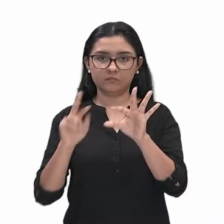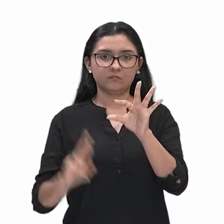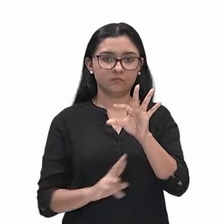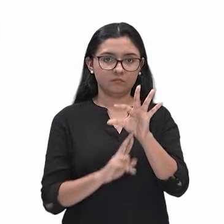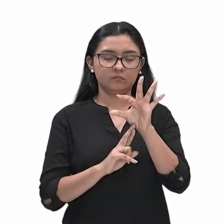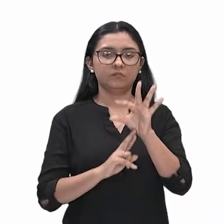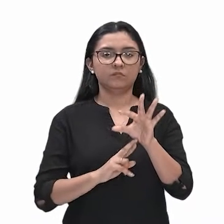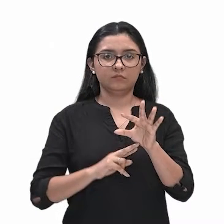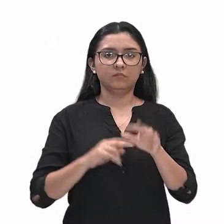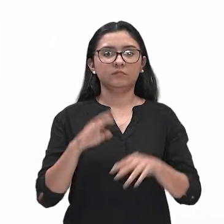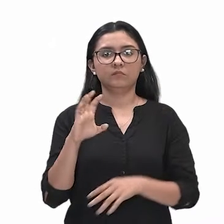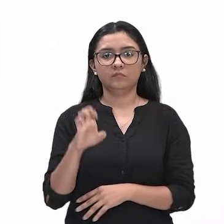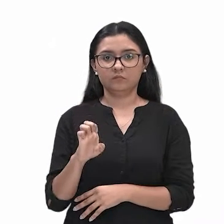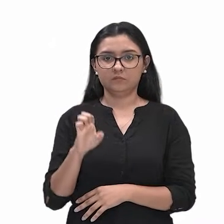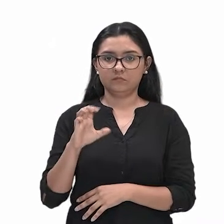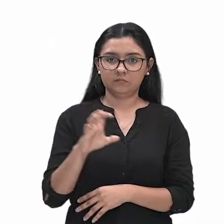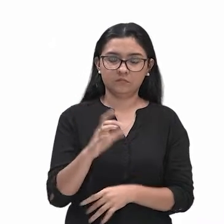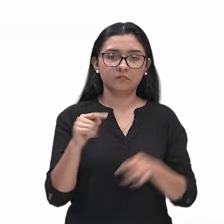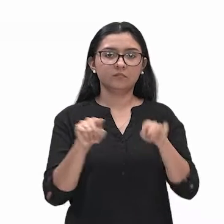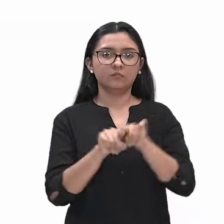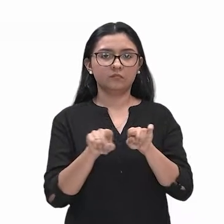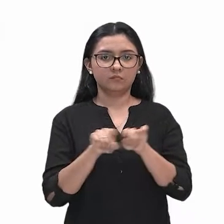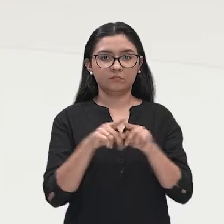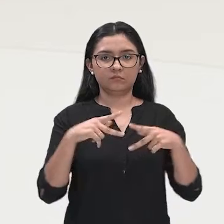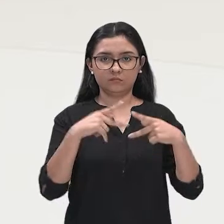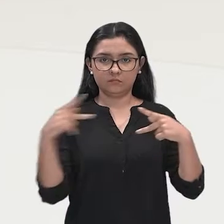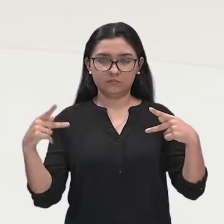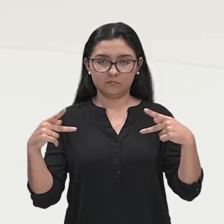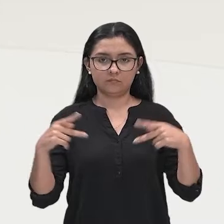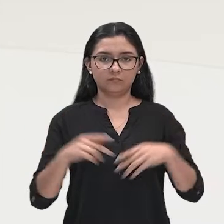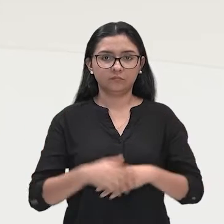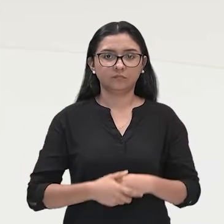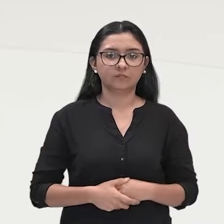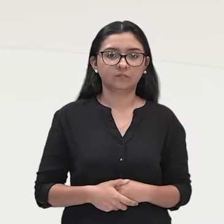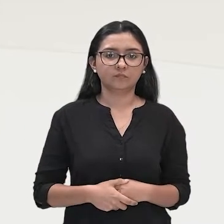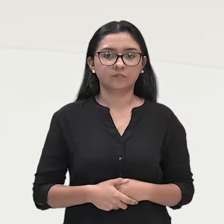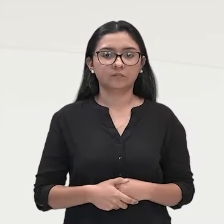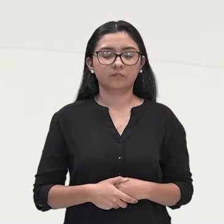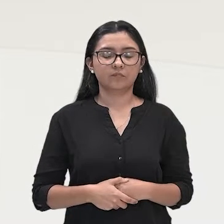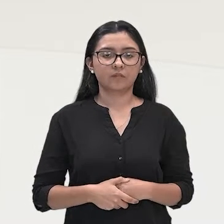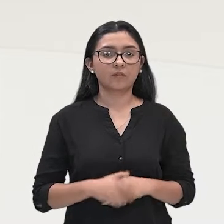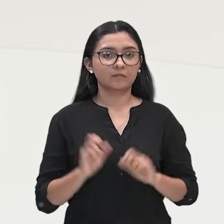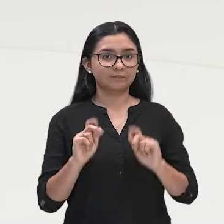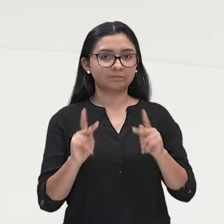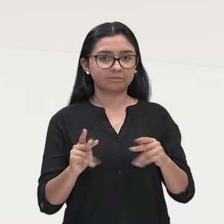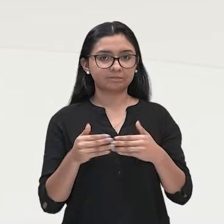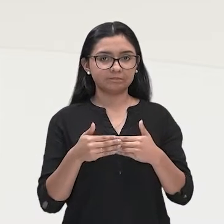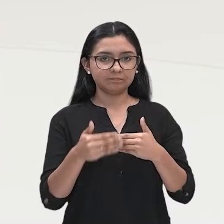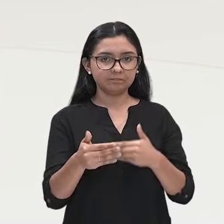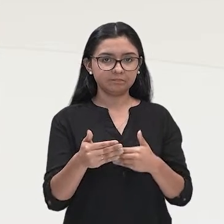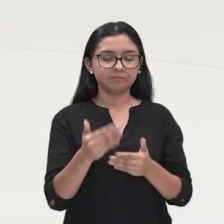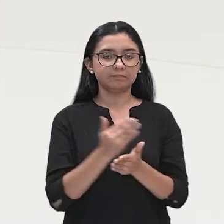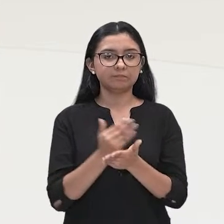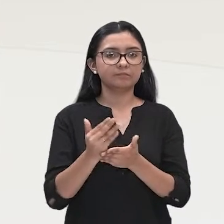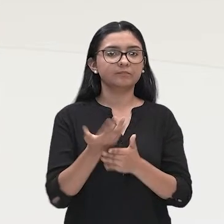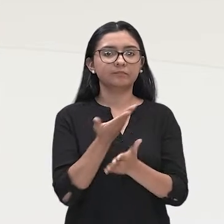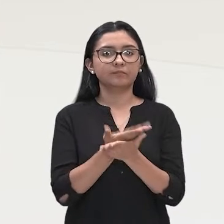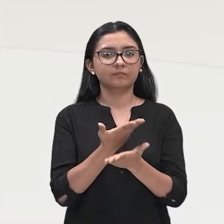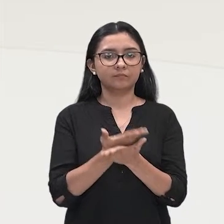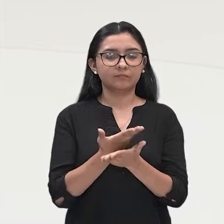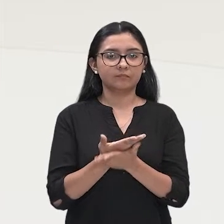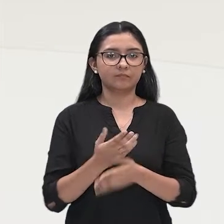proteínas, interações biomoleculares. Então é isso, vamos conhecer um pouco mais